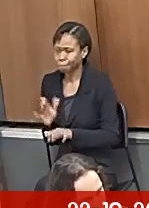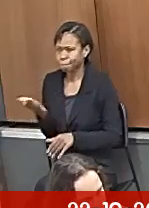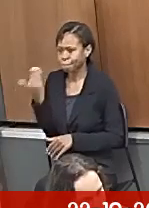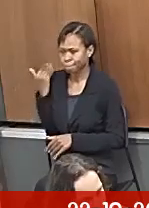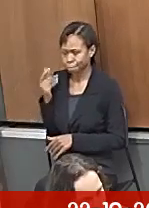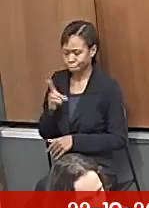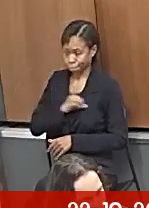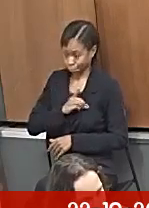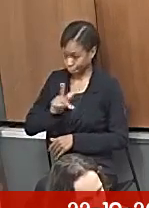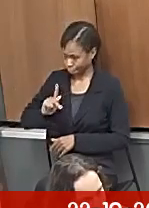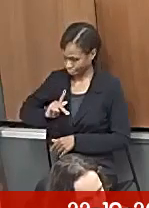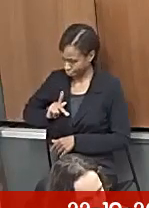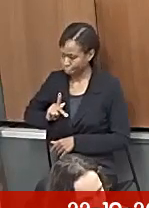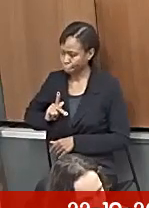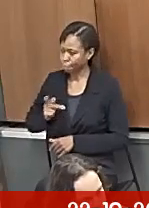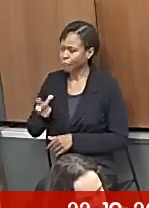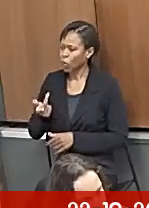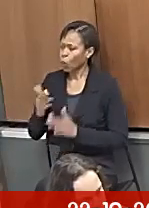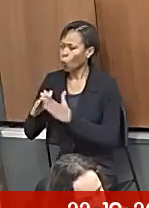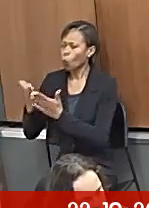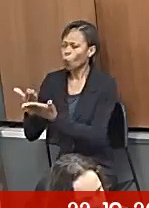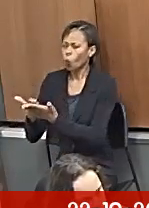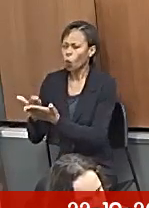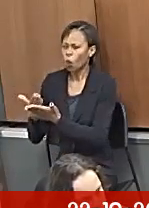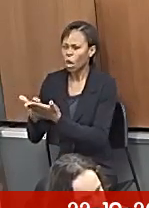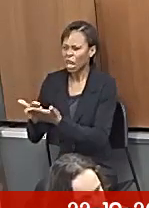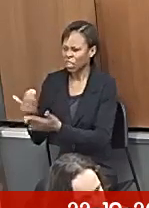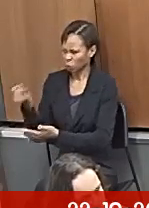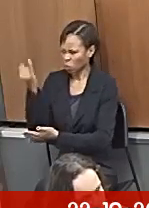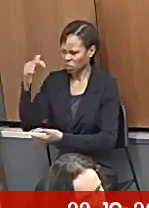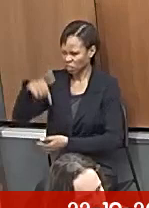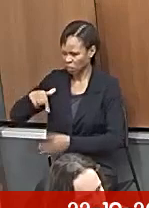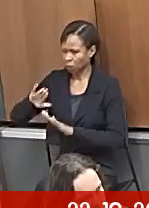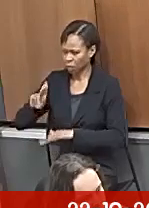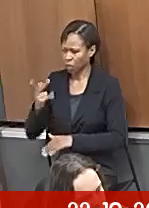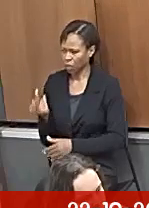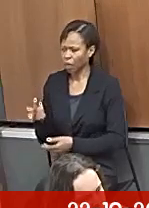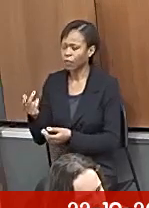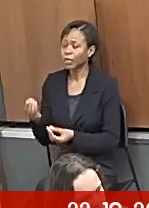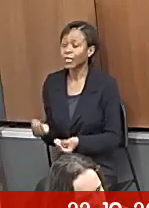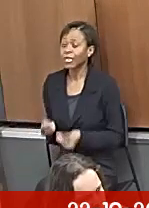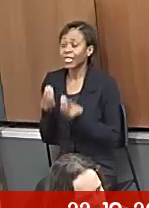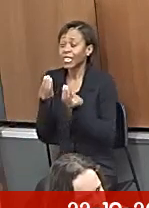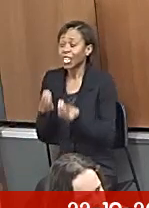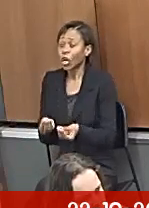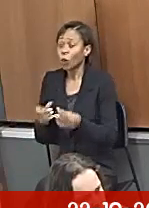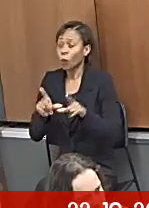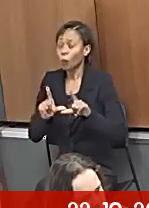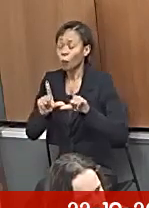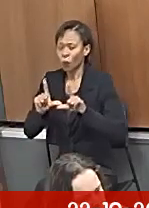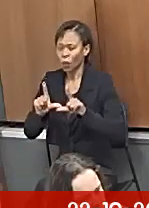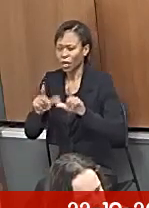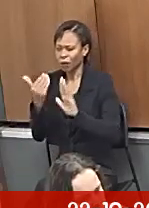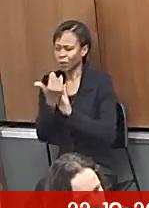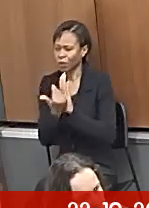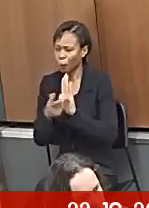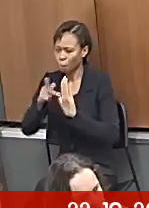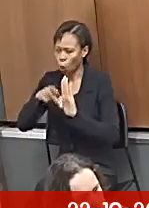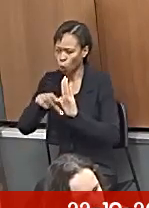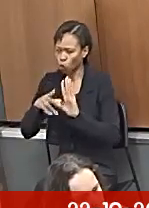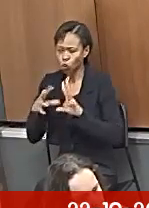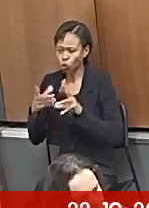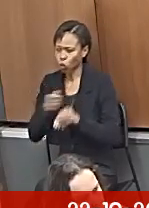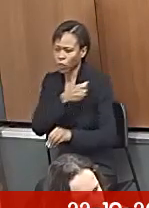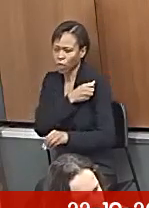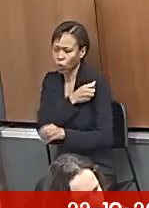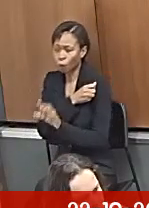Defensoria de um colégio grande aqui de Belo Horizonte, que soltou o boletim de todos os alunos da sala e não soltou